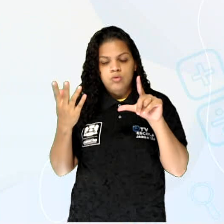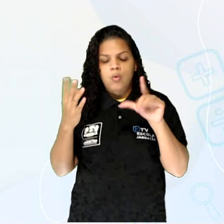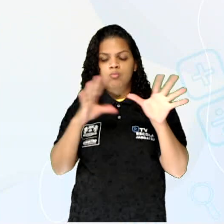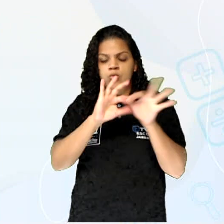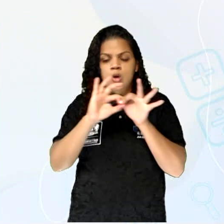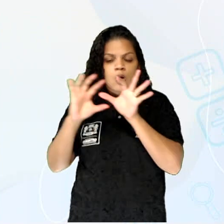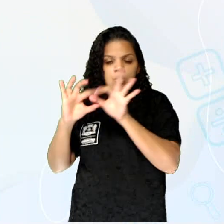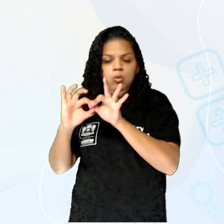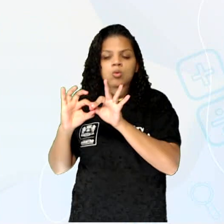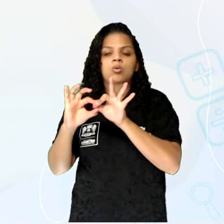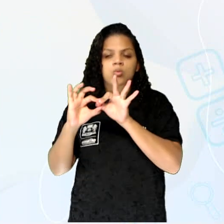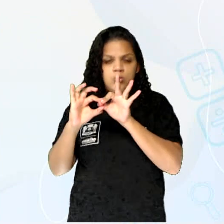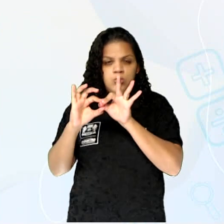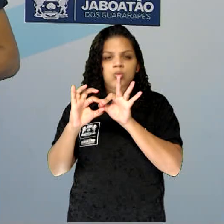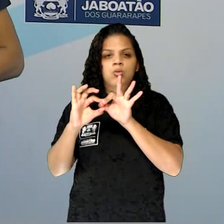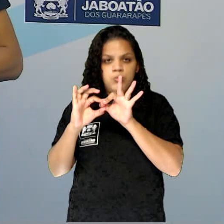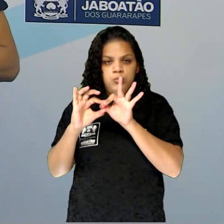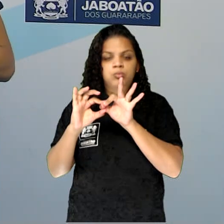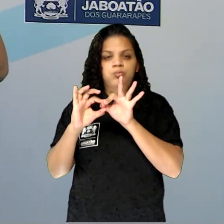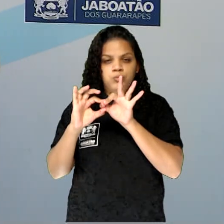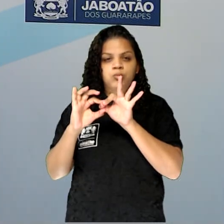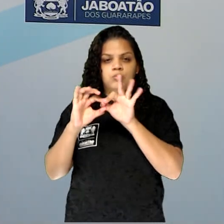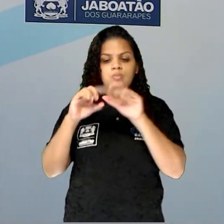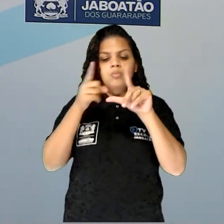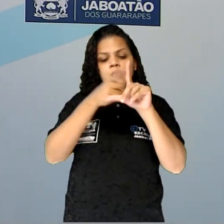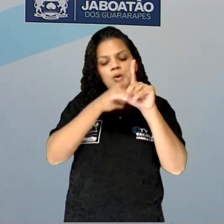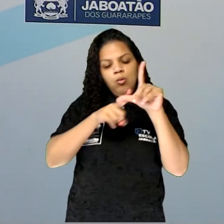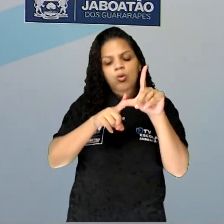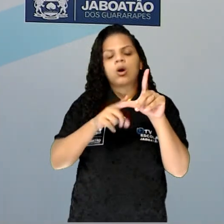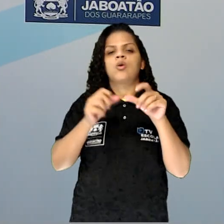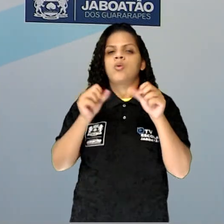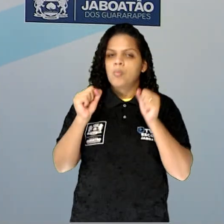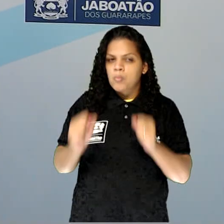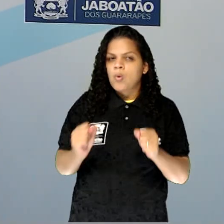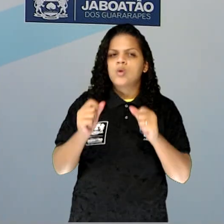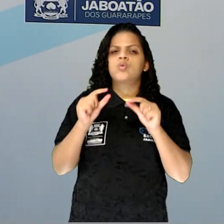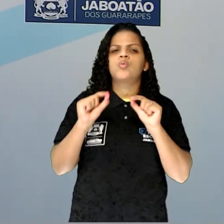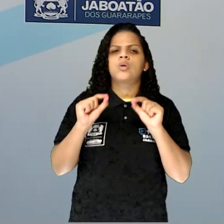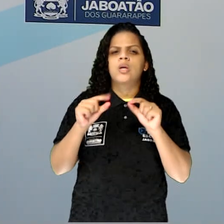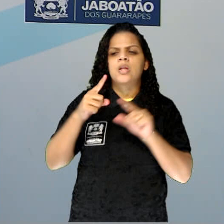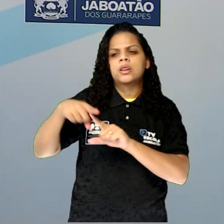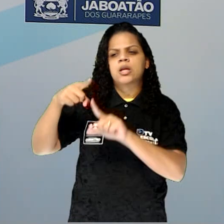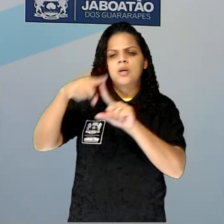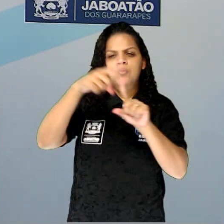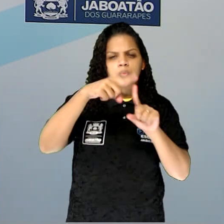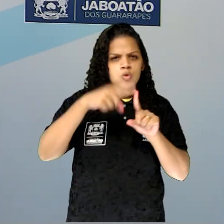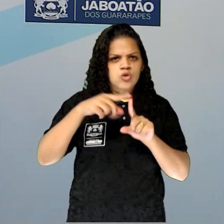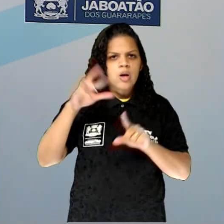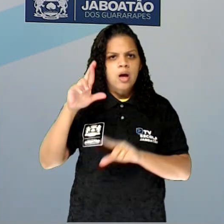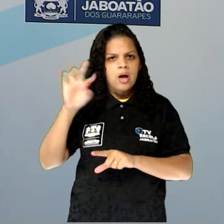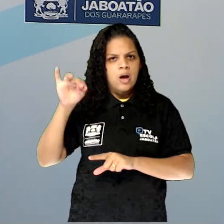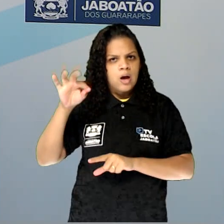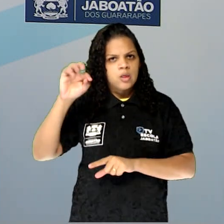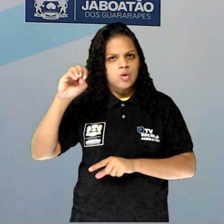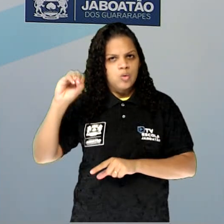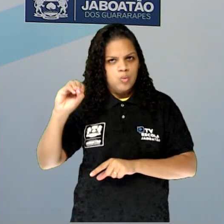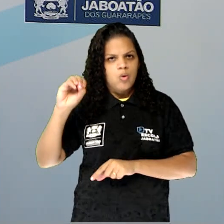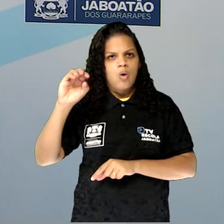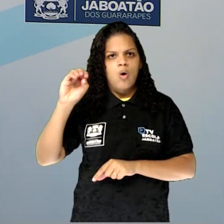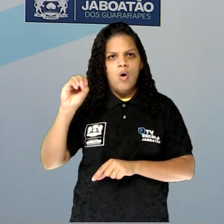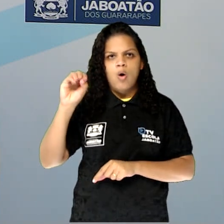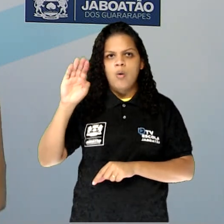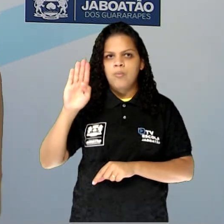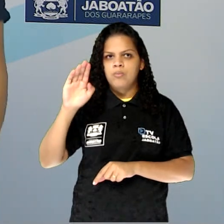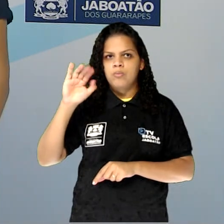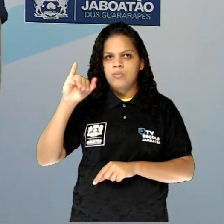nós podemos classificá-los em ângulo reto ângulo obtuso ângulo agudo vamos